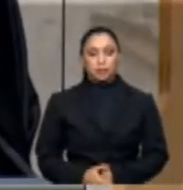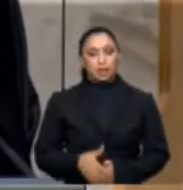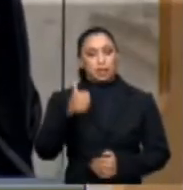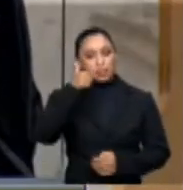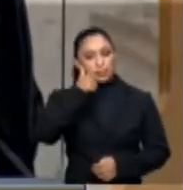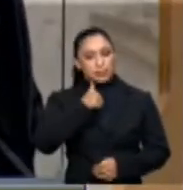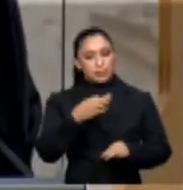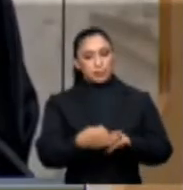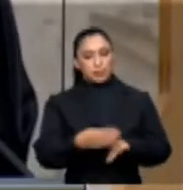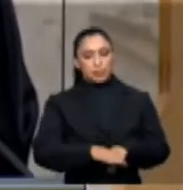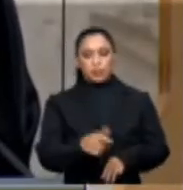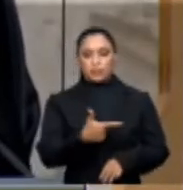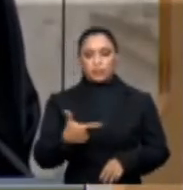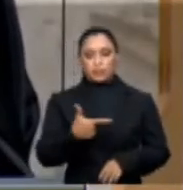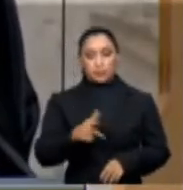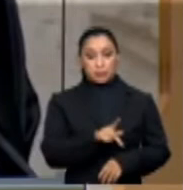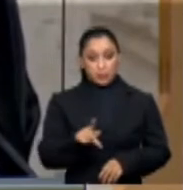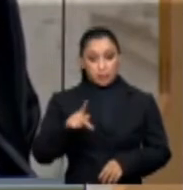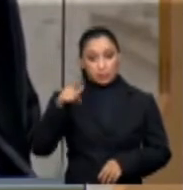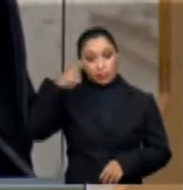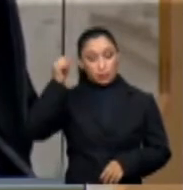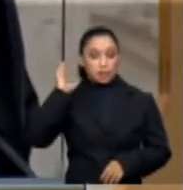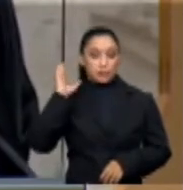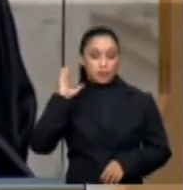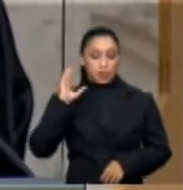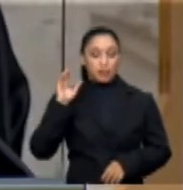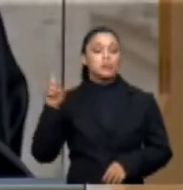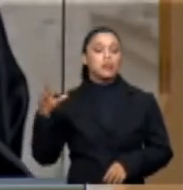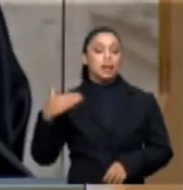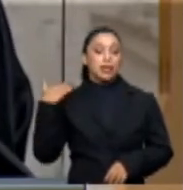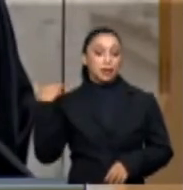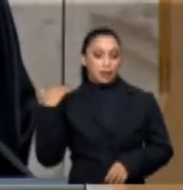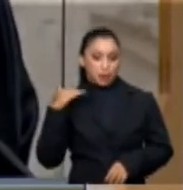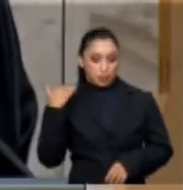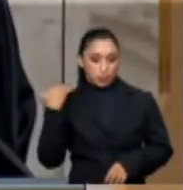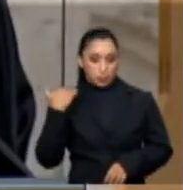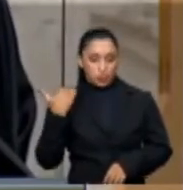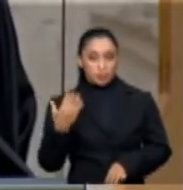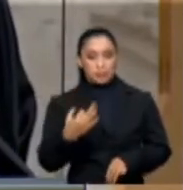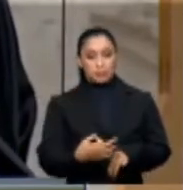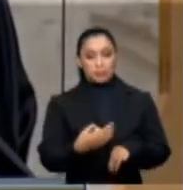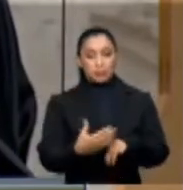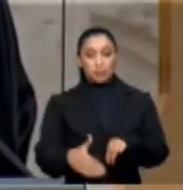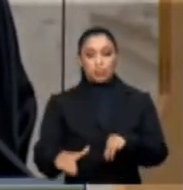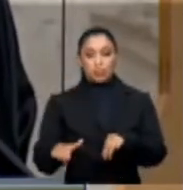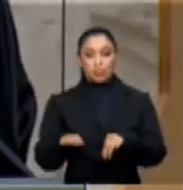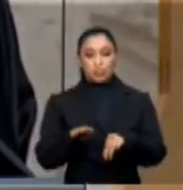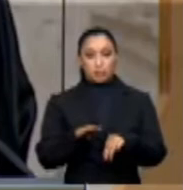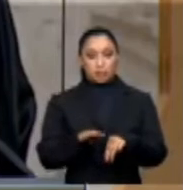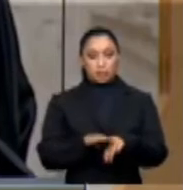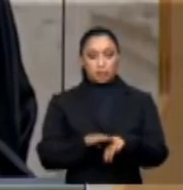senhoras ministras, vice-presidente Rosa Weber e Carmen Lúcia, os senhores ministros,